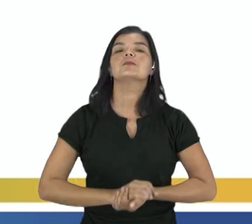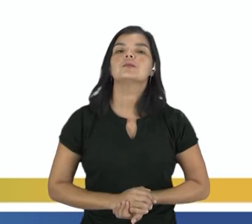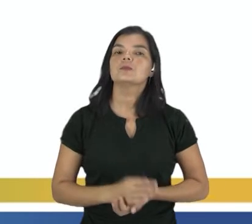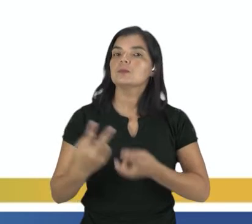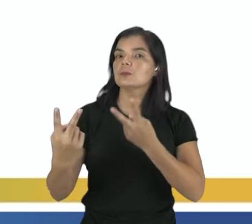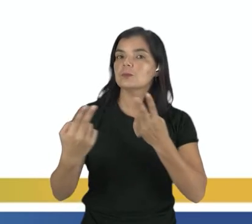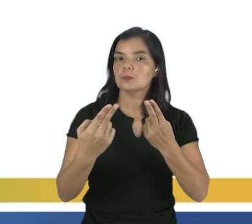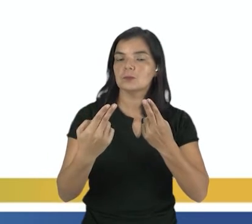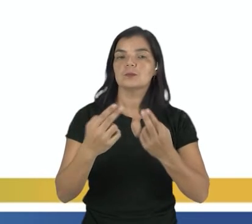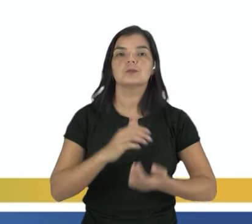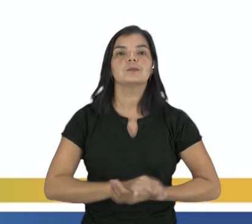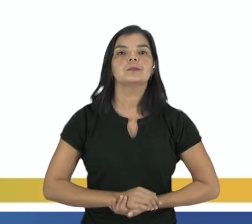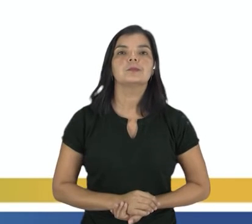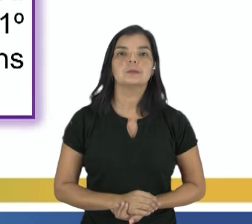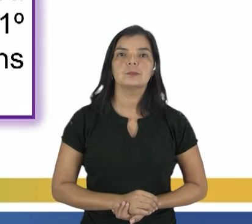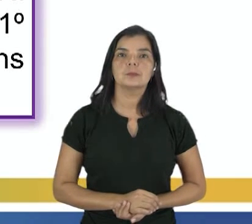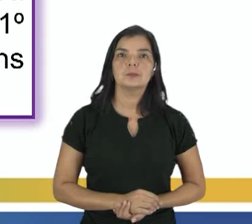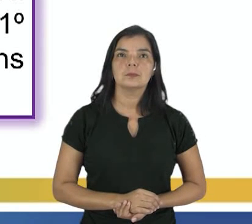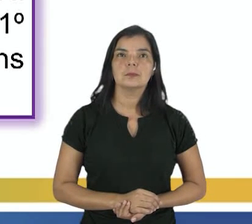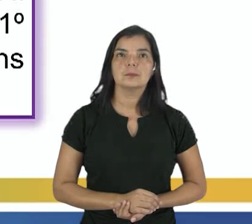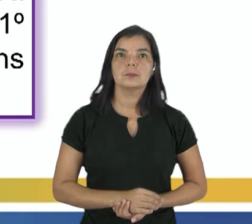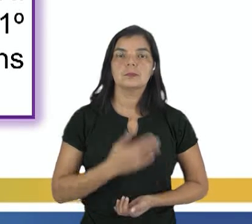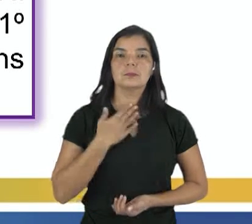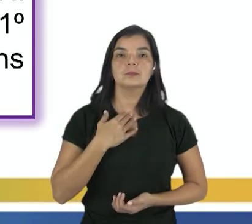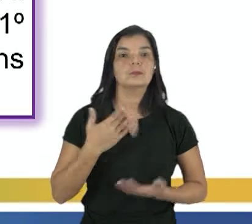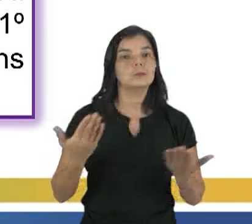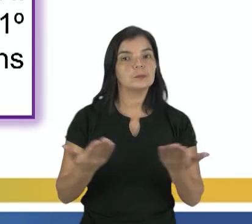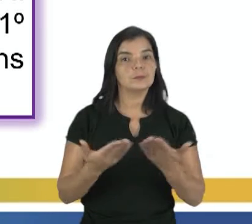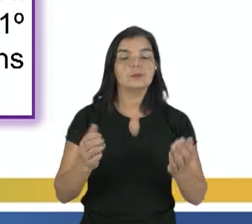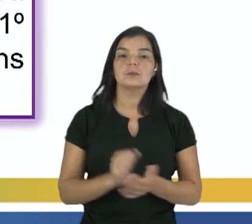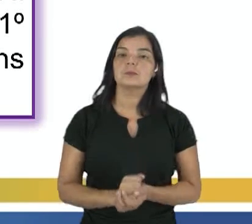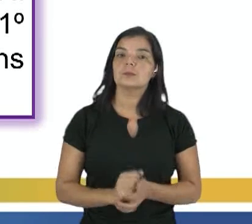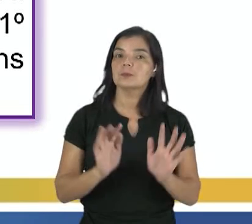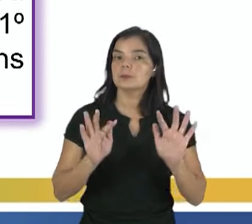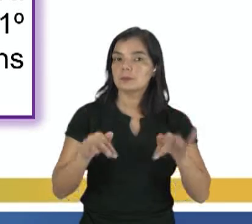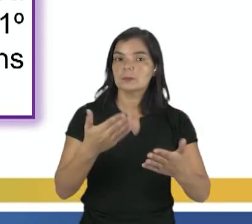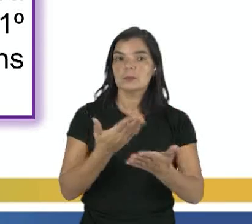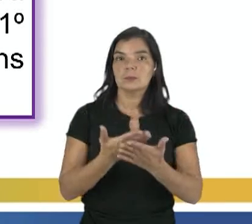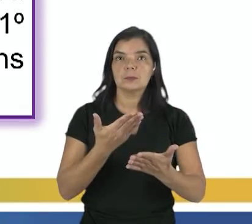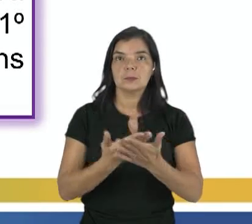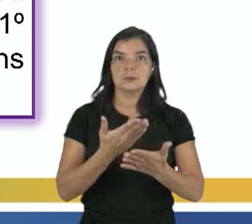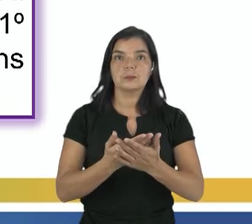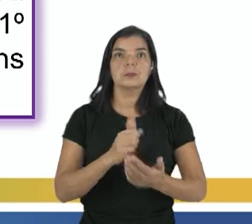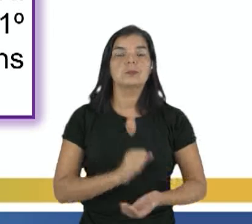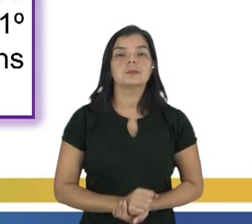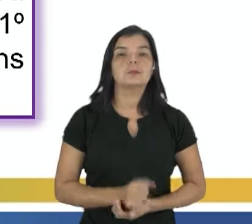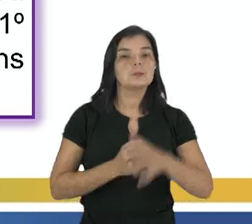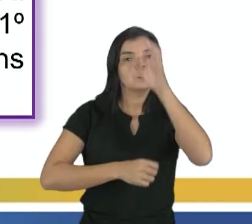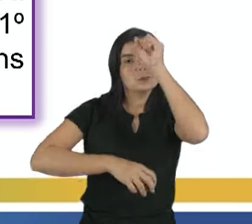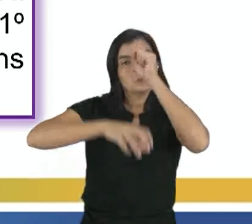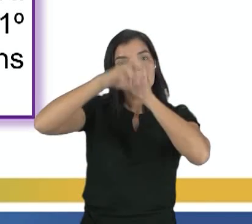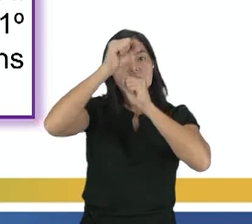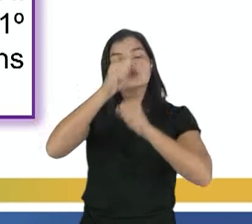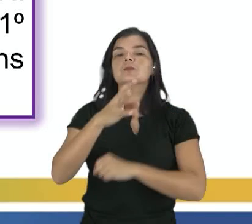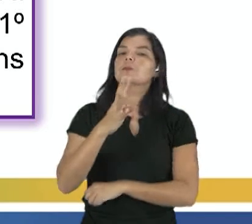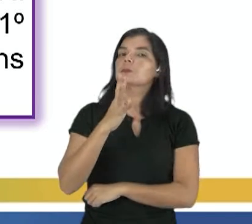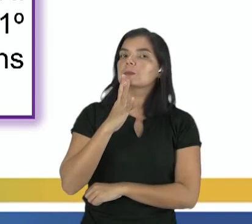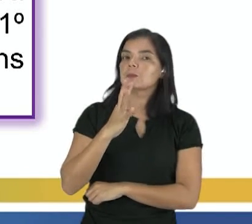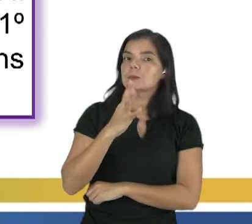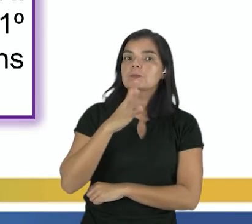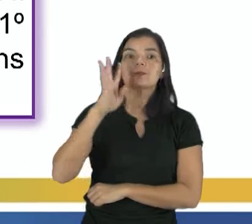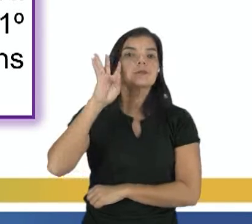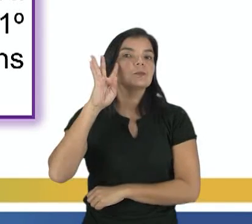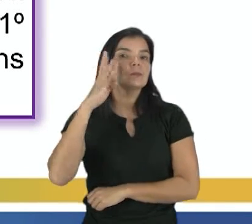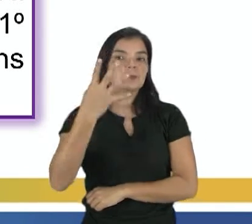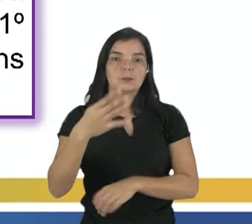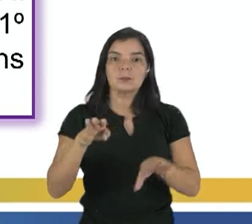ela fica igual dos dois lados Então por hoje vamos ficando por aqui nossa aula Nós aprendemos a reconhecer